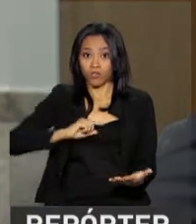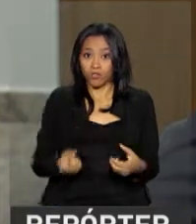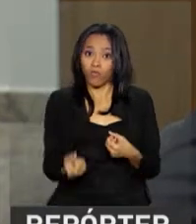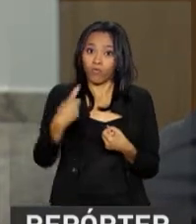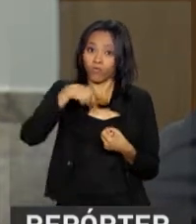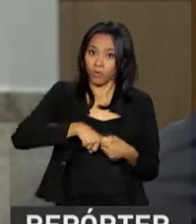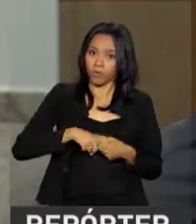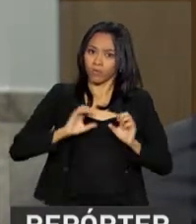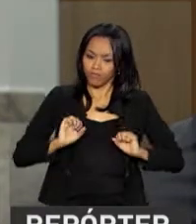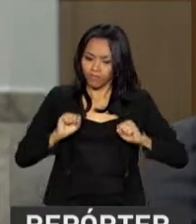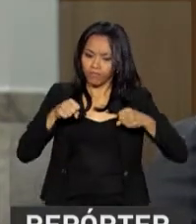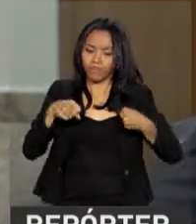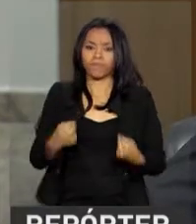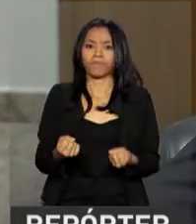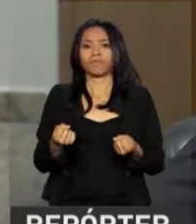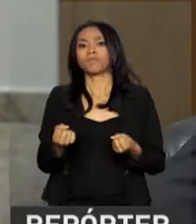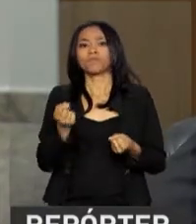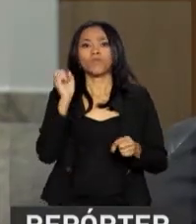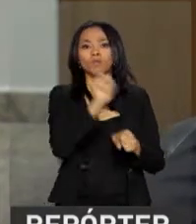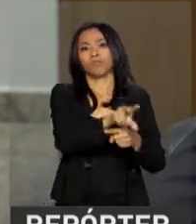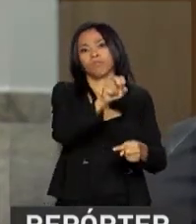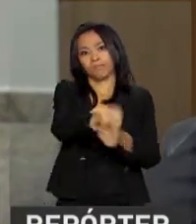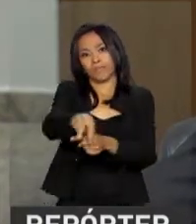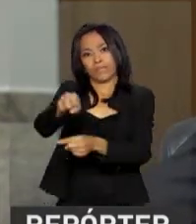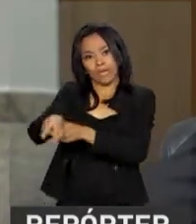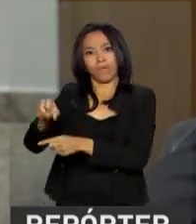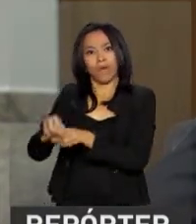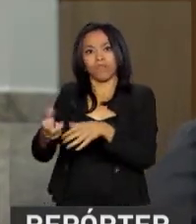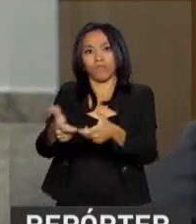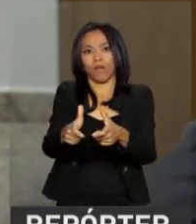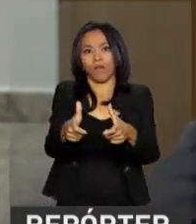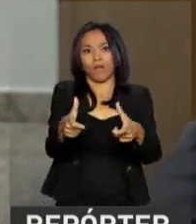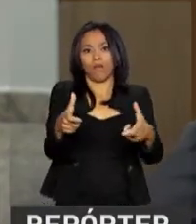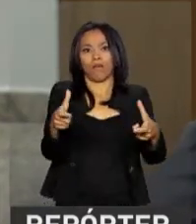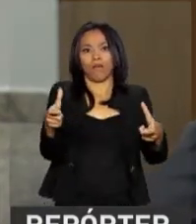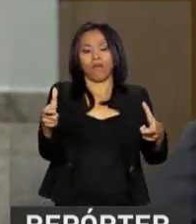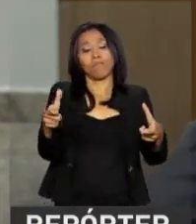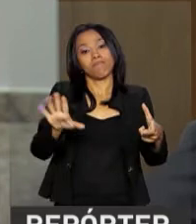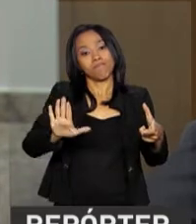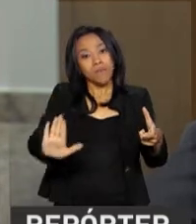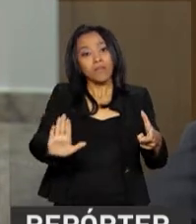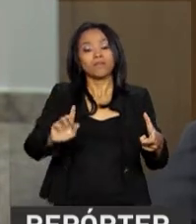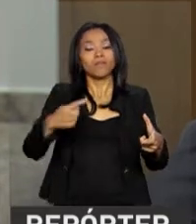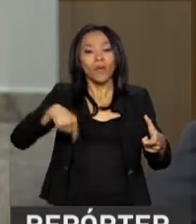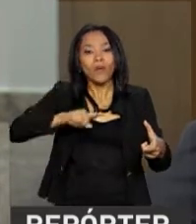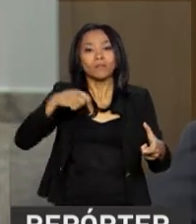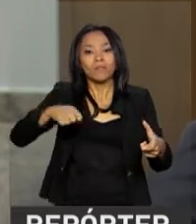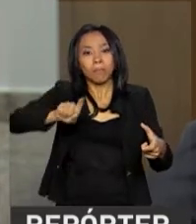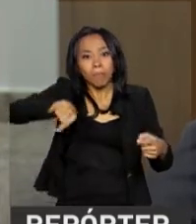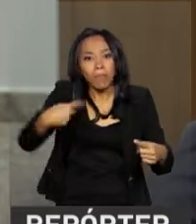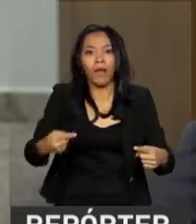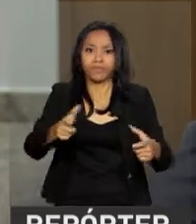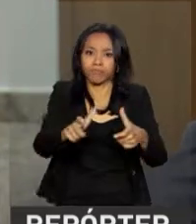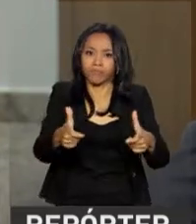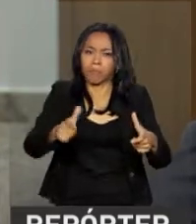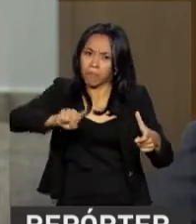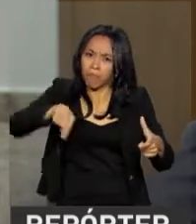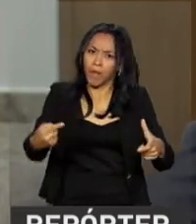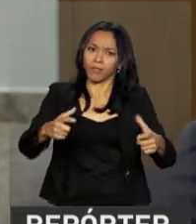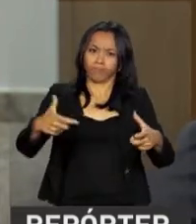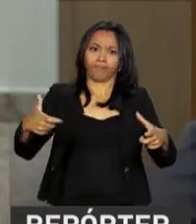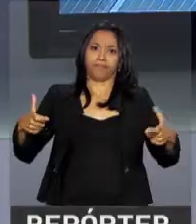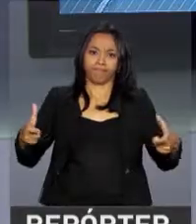consistente a geração de emprego e mais precisamos cada vez mais nos mobilizar para gerar mais